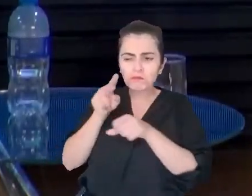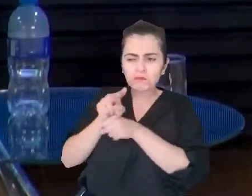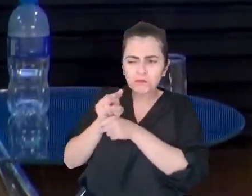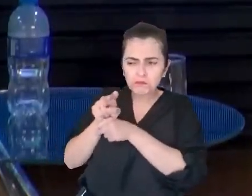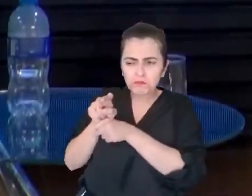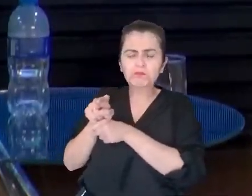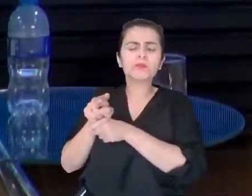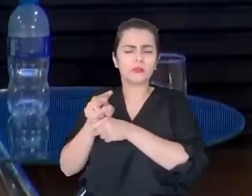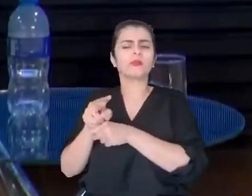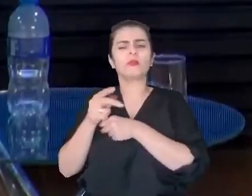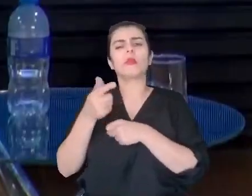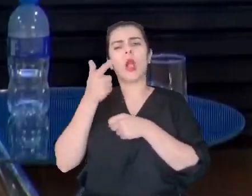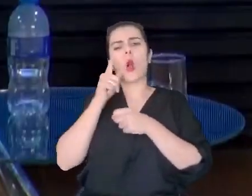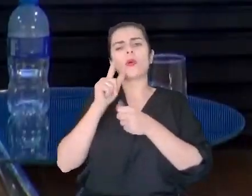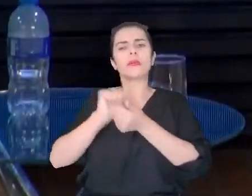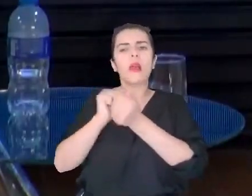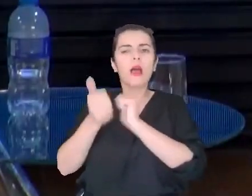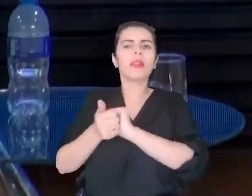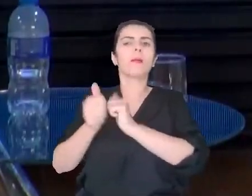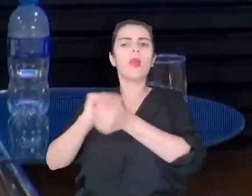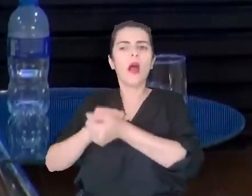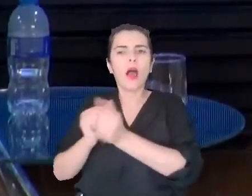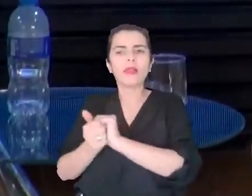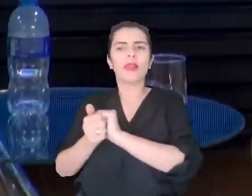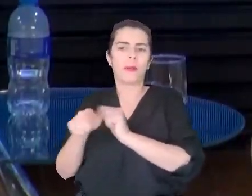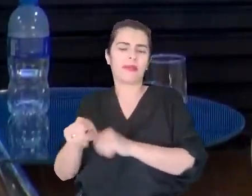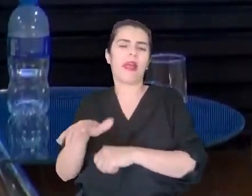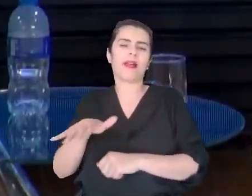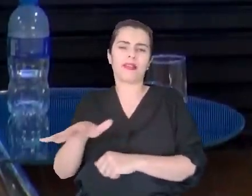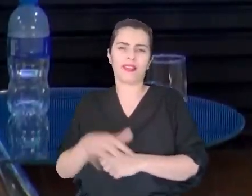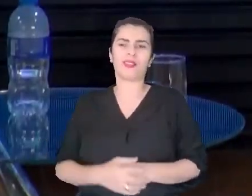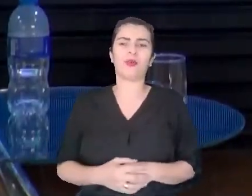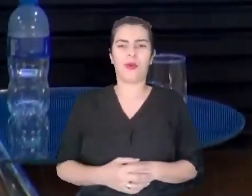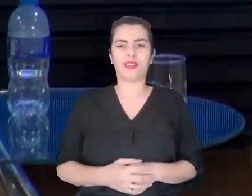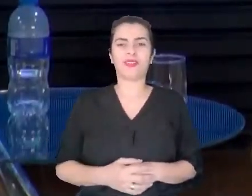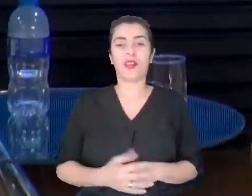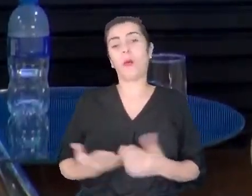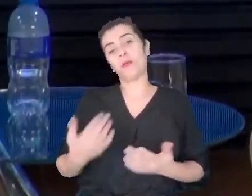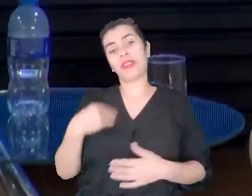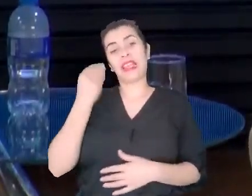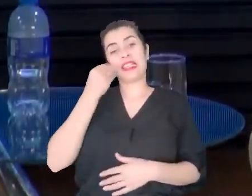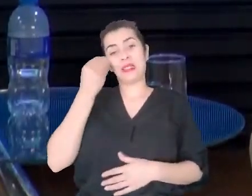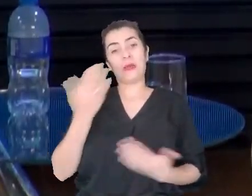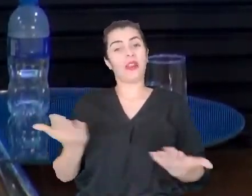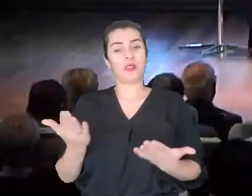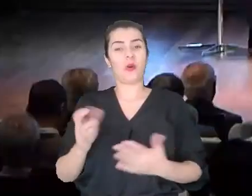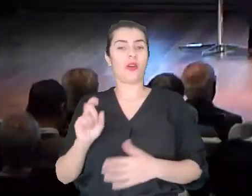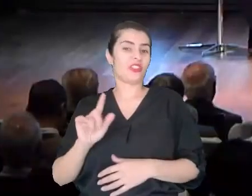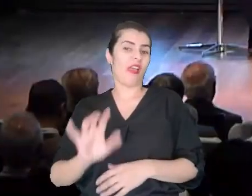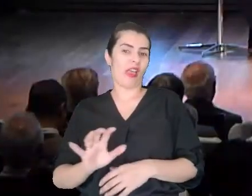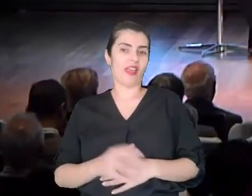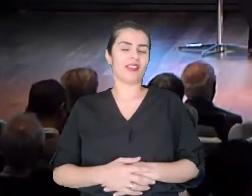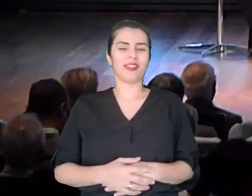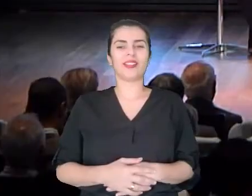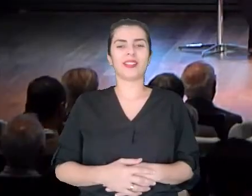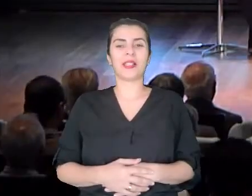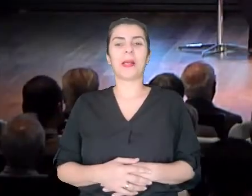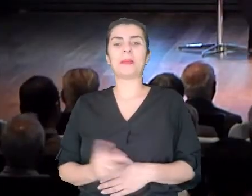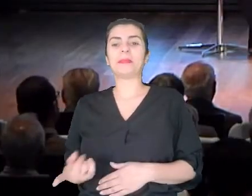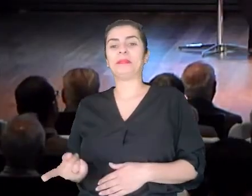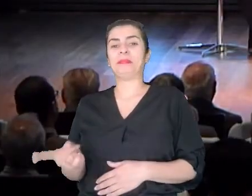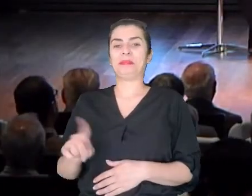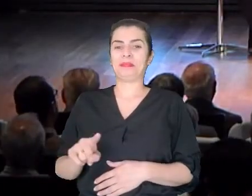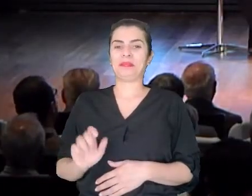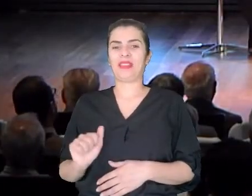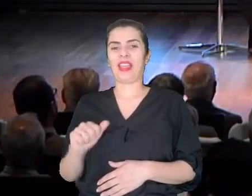com contingências definidas aí para essa situação. Tá? Essa é a nossa experiência hoje. Acho que a gente tem uma experiência